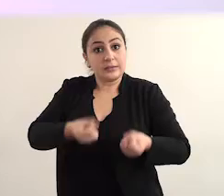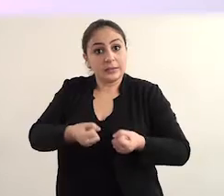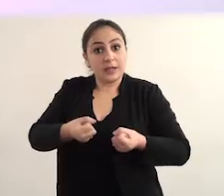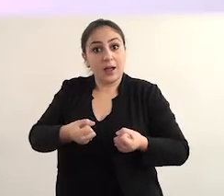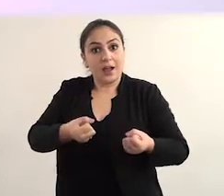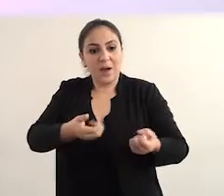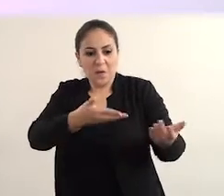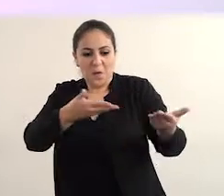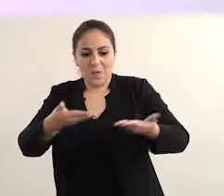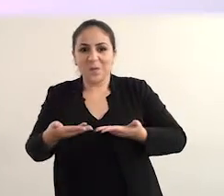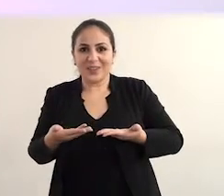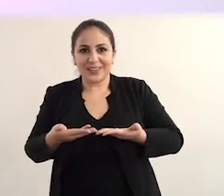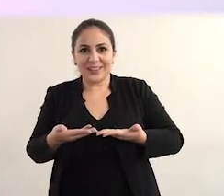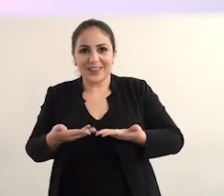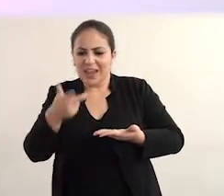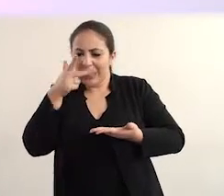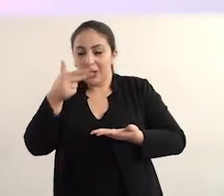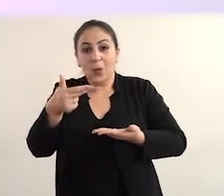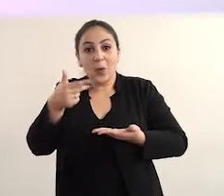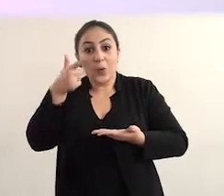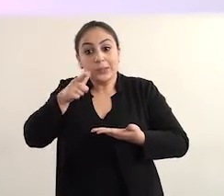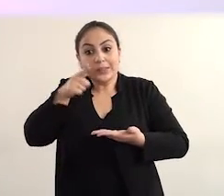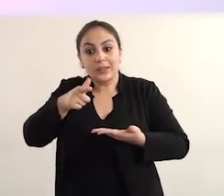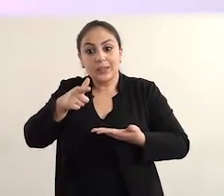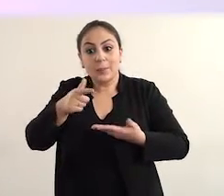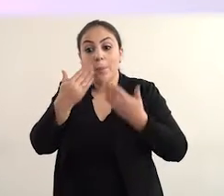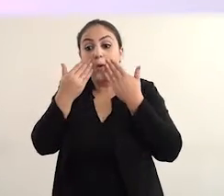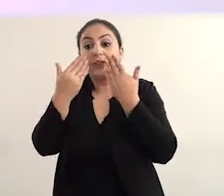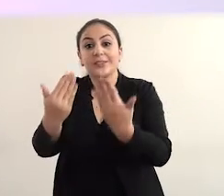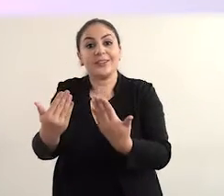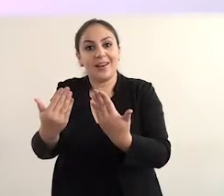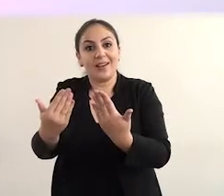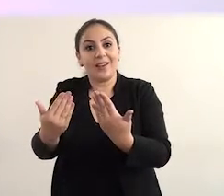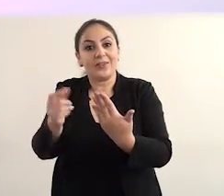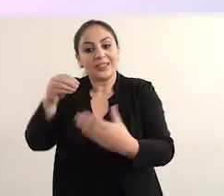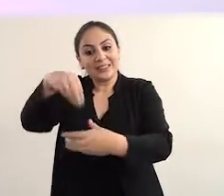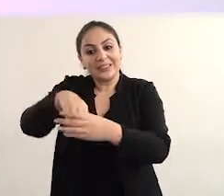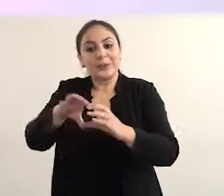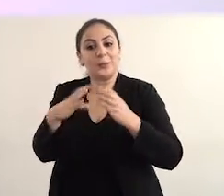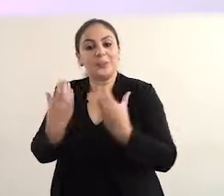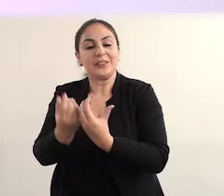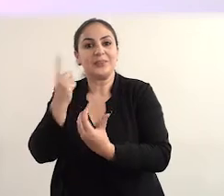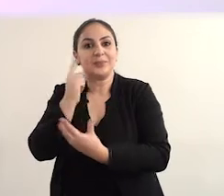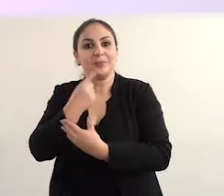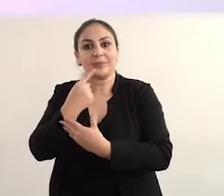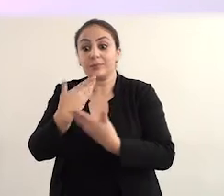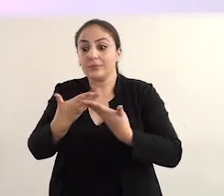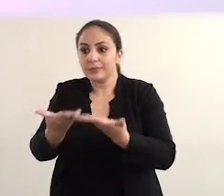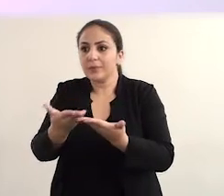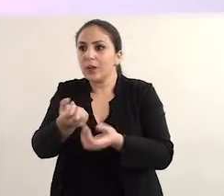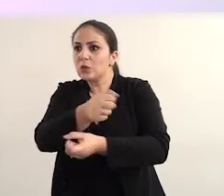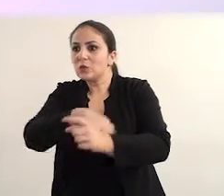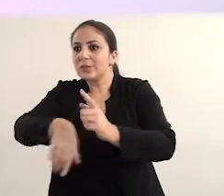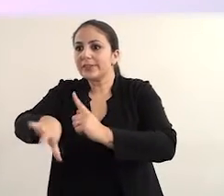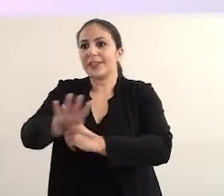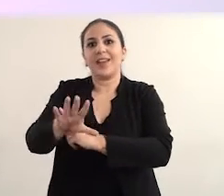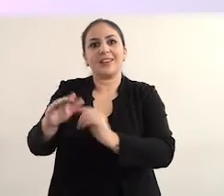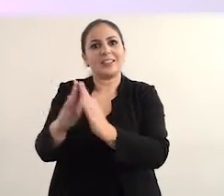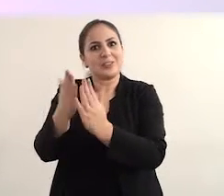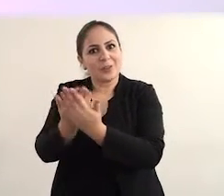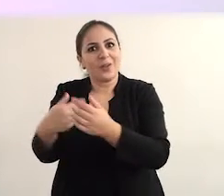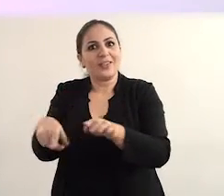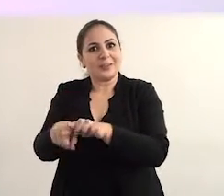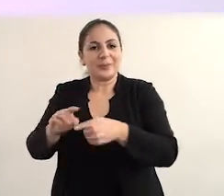convite é compartilhar coisas que estão lá dentro da comunidade surda para a sociedade, para a escola, né? Então, a gente tem